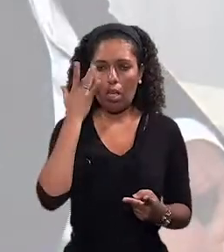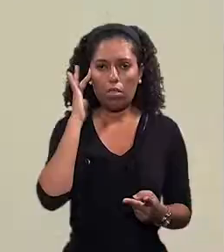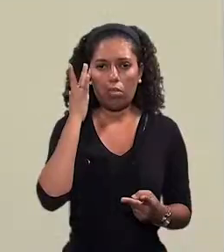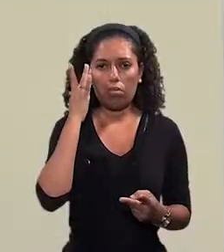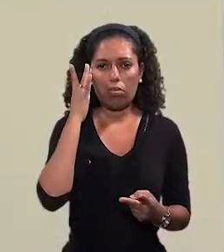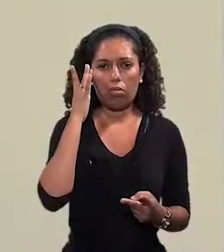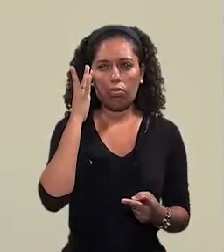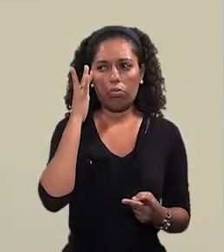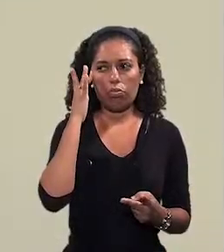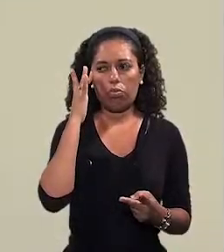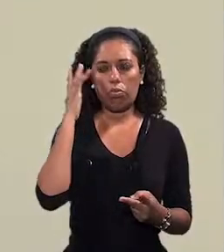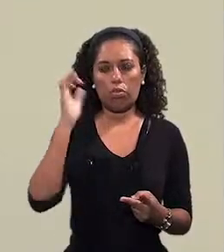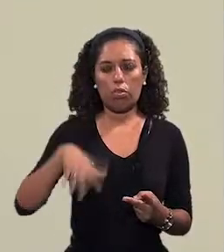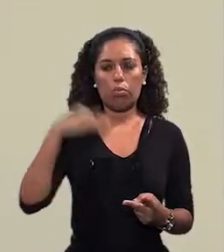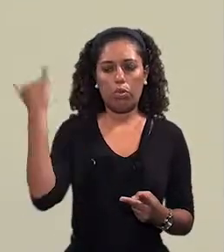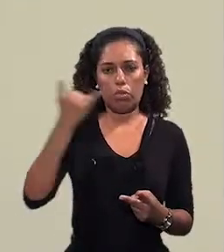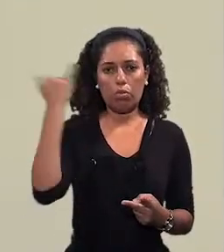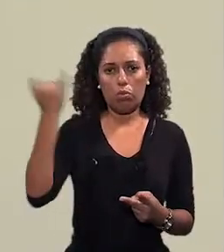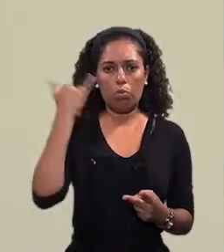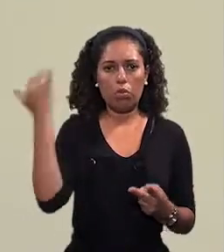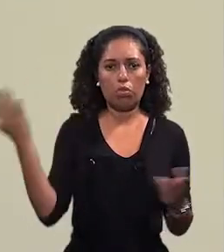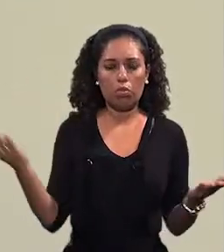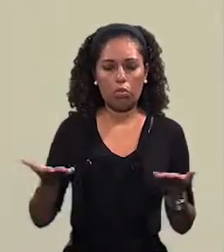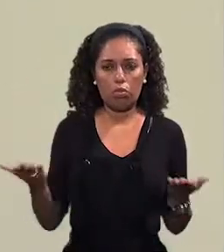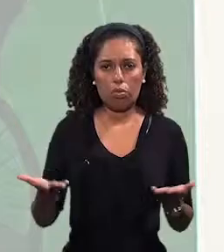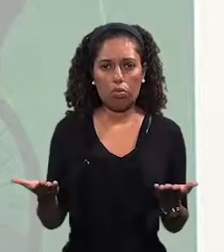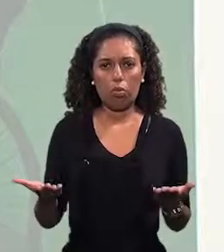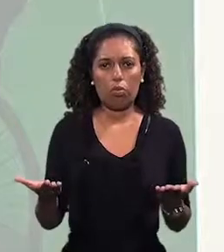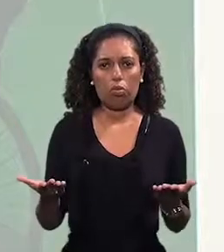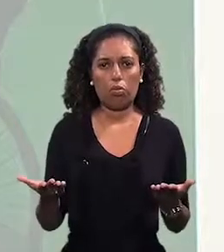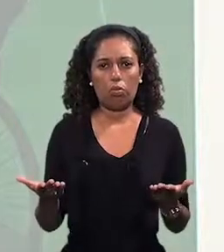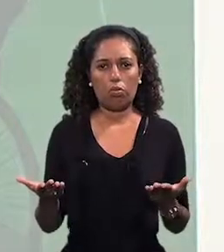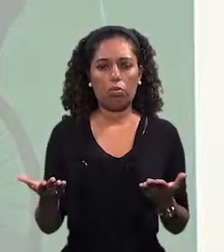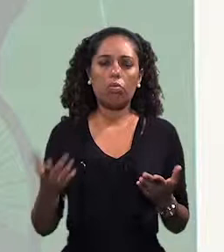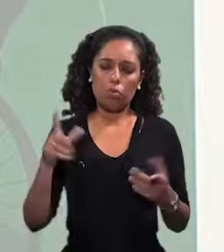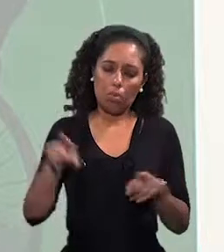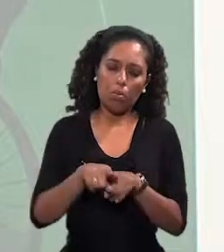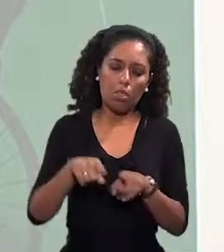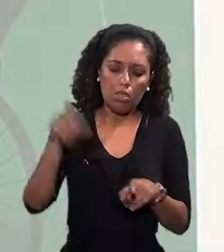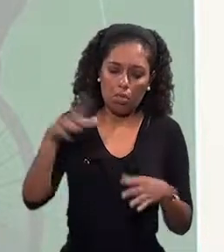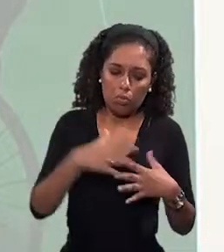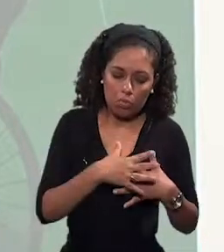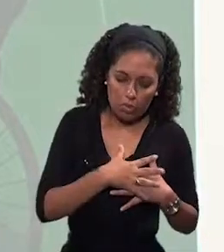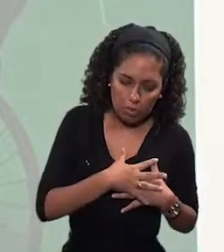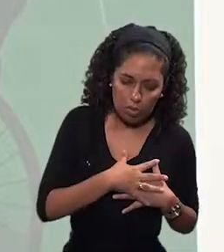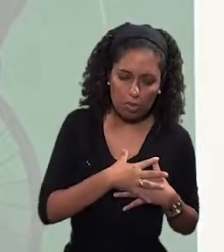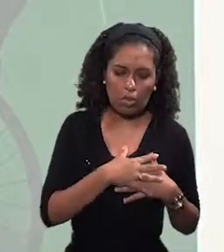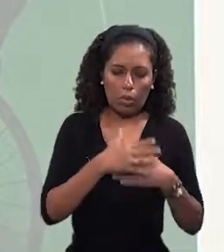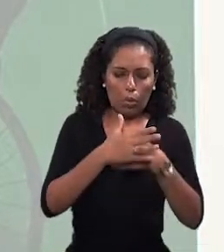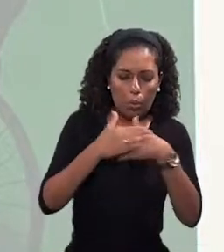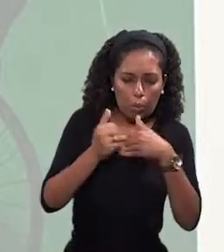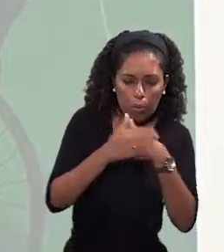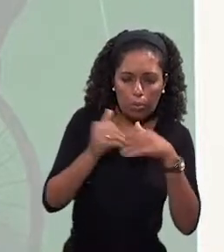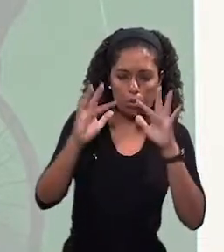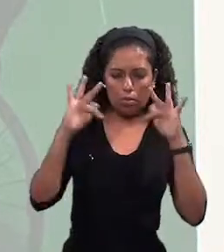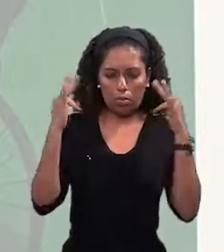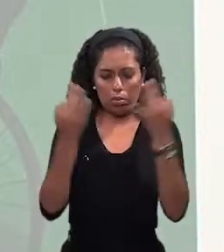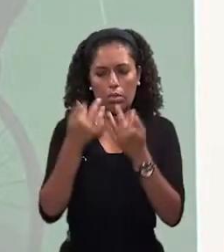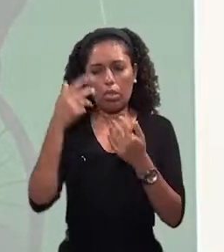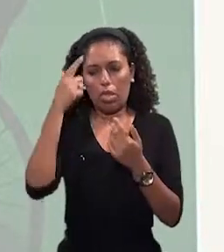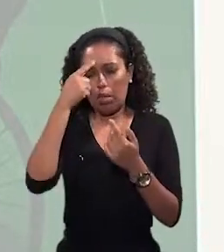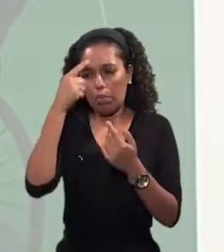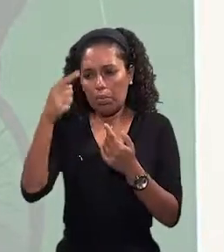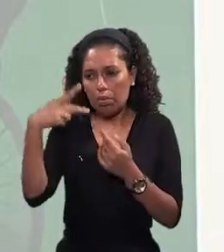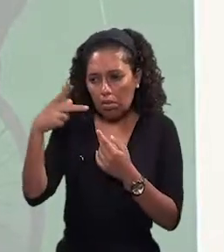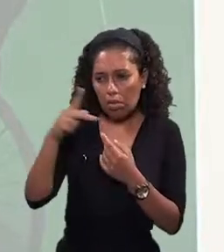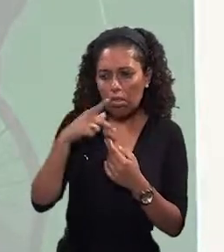mais fundamental hoje, fora solidarizar com as famílias, fazer esse consolo, essa ideia fantástica que o